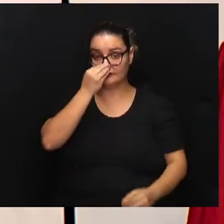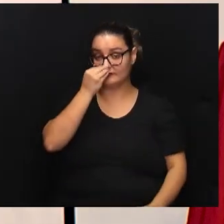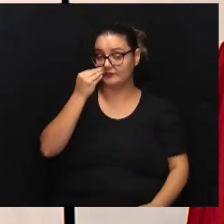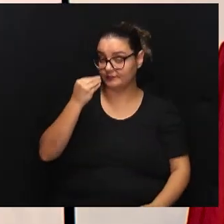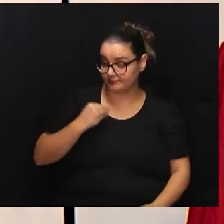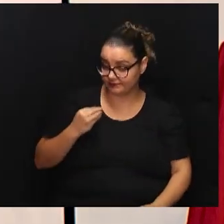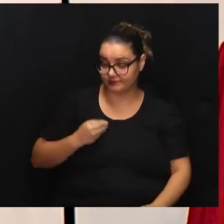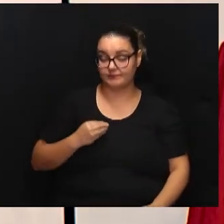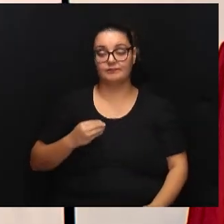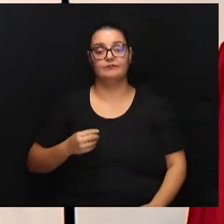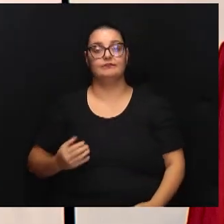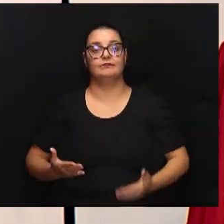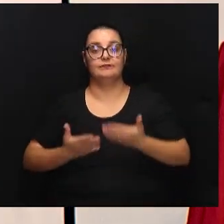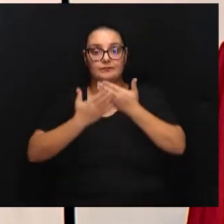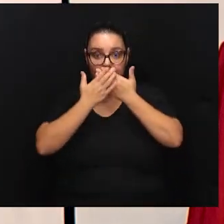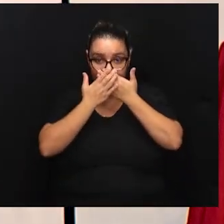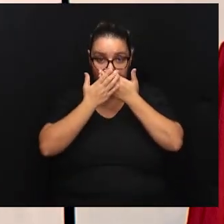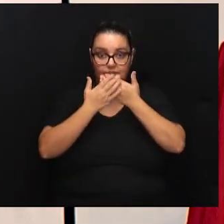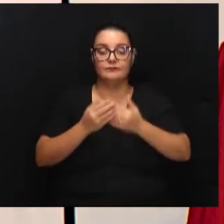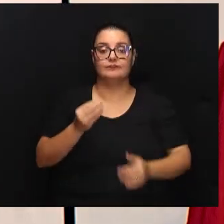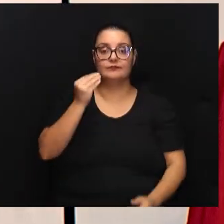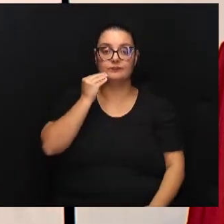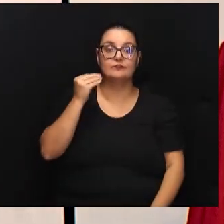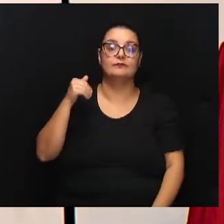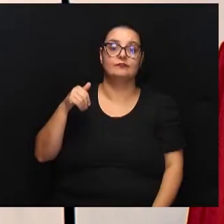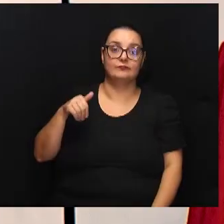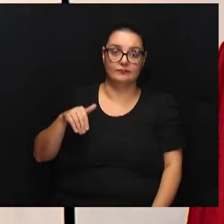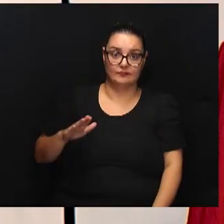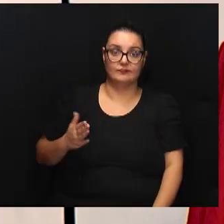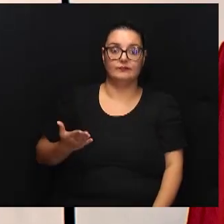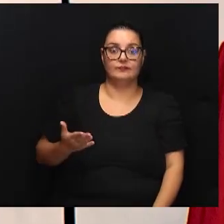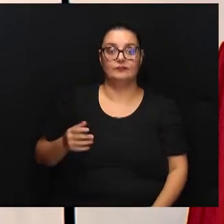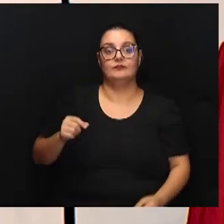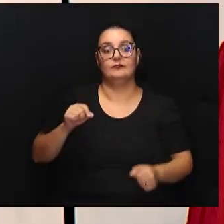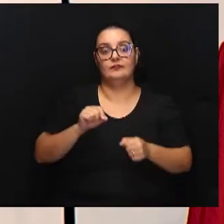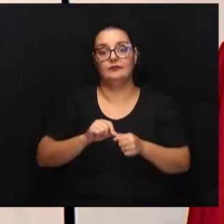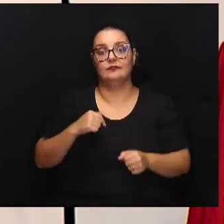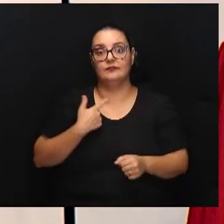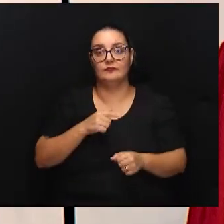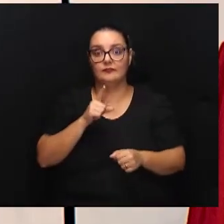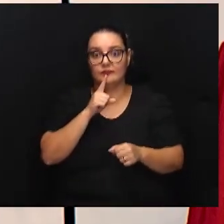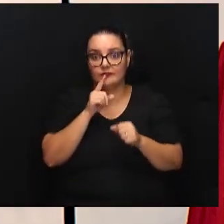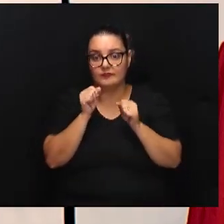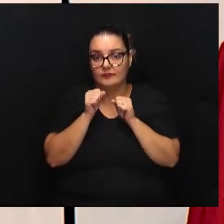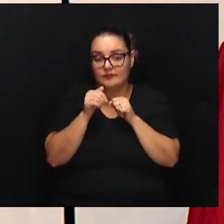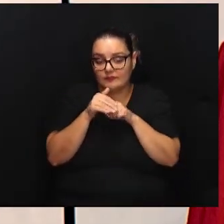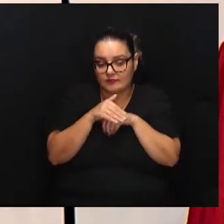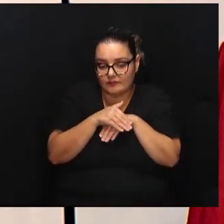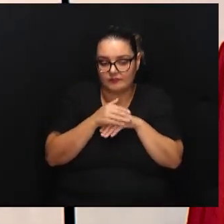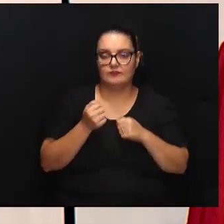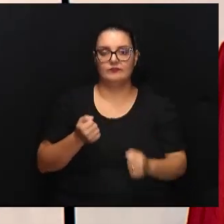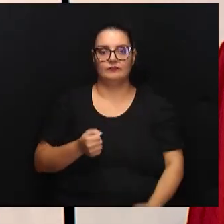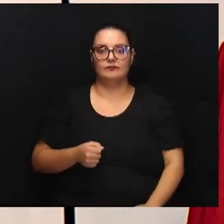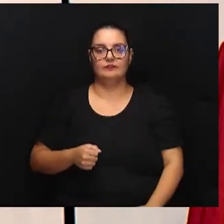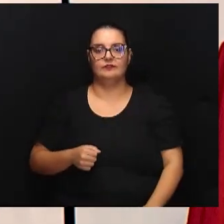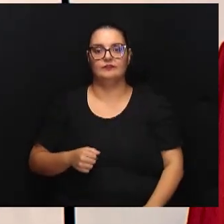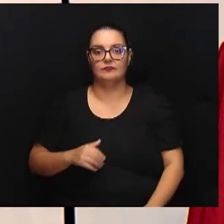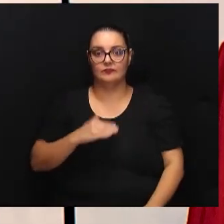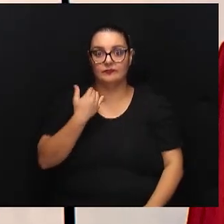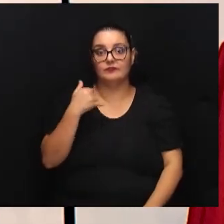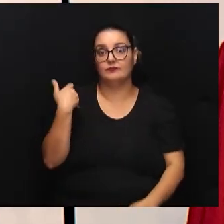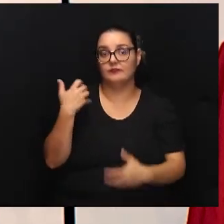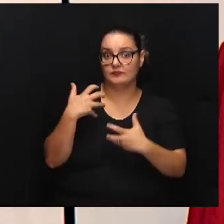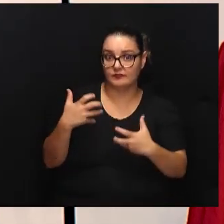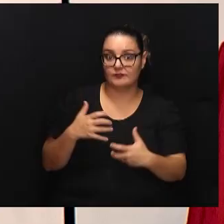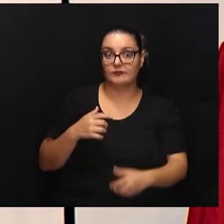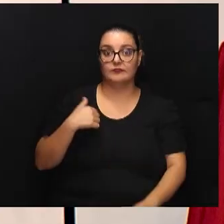cada vez mais fazer a gente ficar bem quietinha, bem murchinha, quietinha para morrer velhinha, mas a gente vai falar sobre todos os